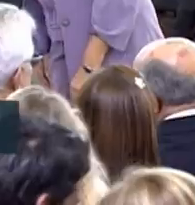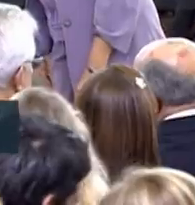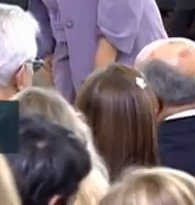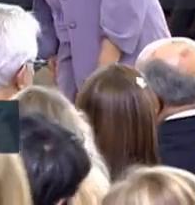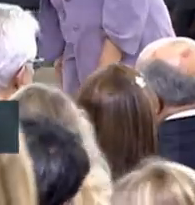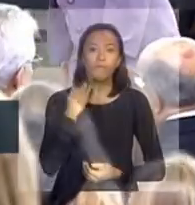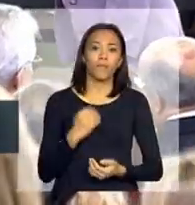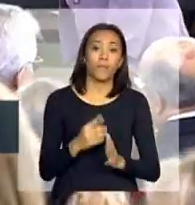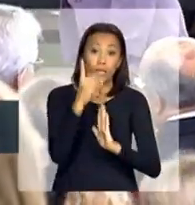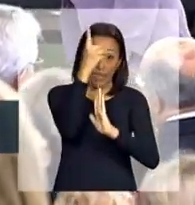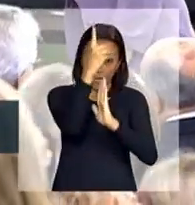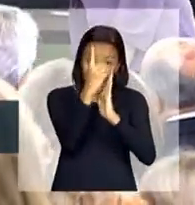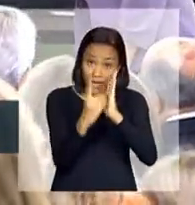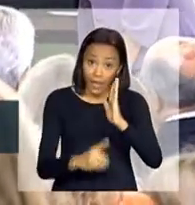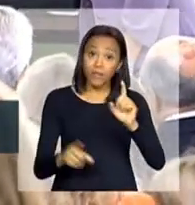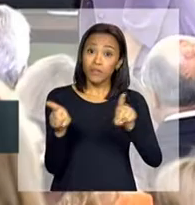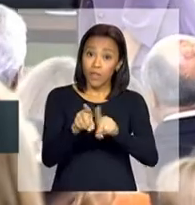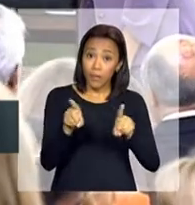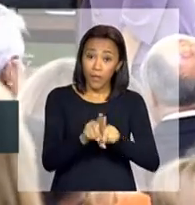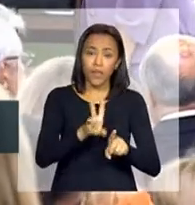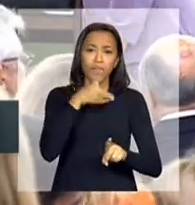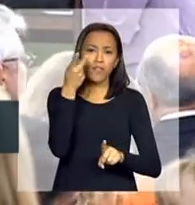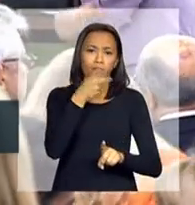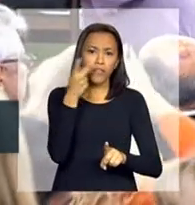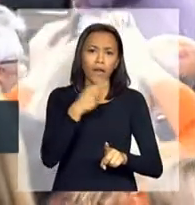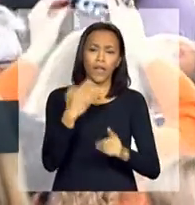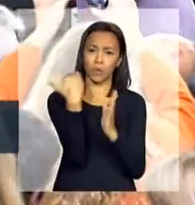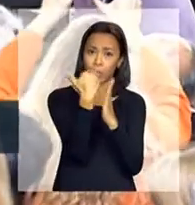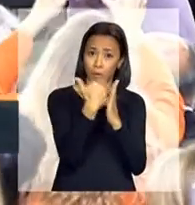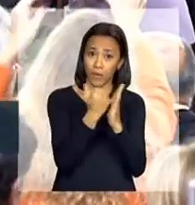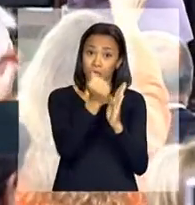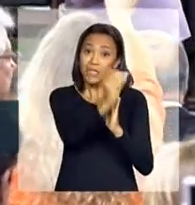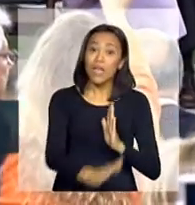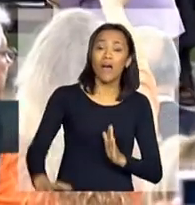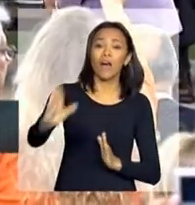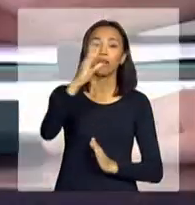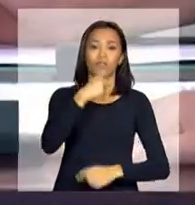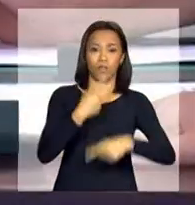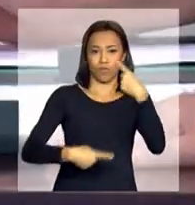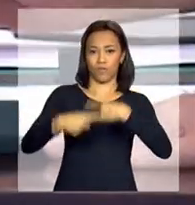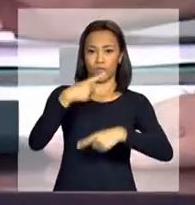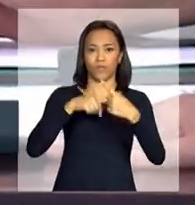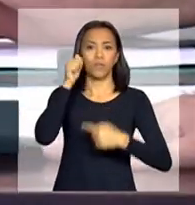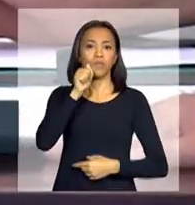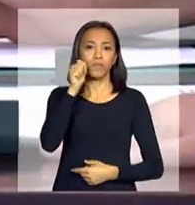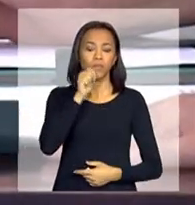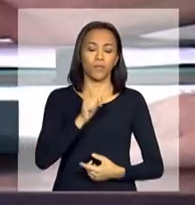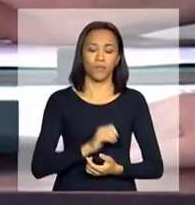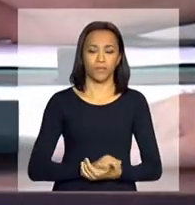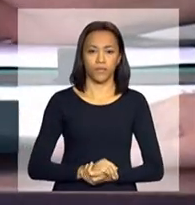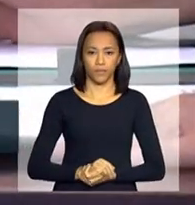o Decreto que dispõe sobre o Plano Nacional de políticas para as mulheres